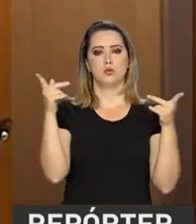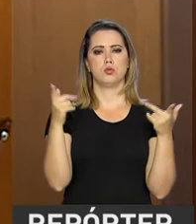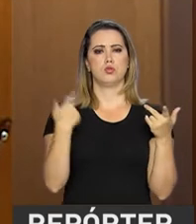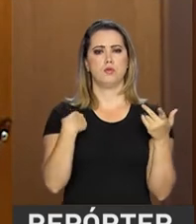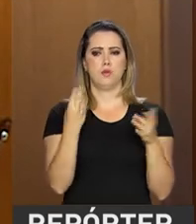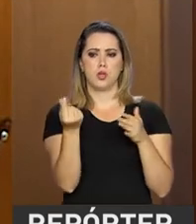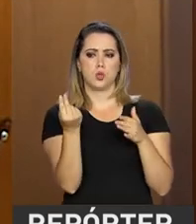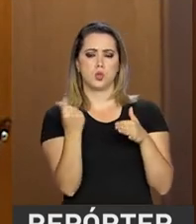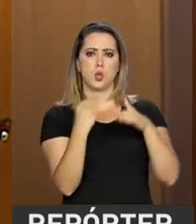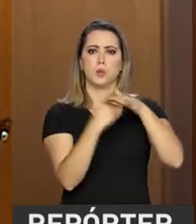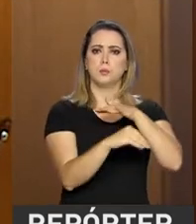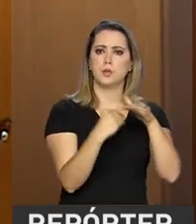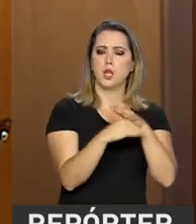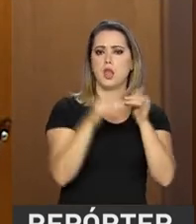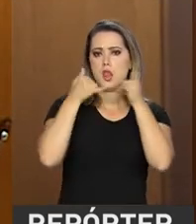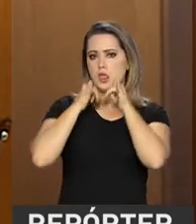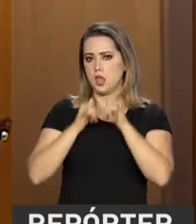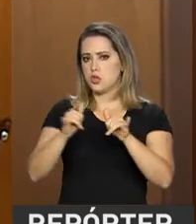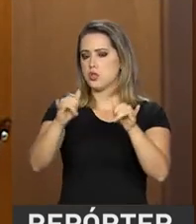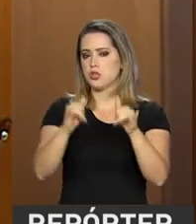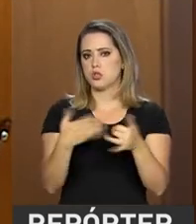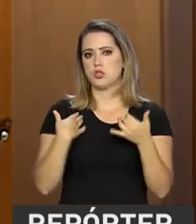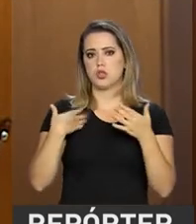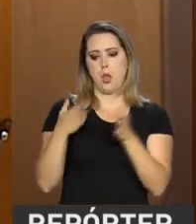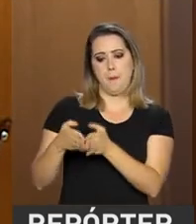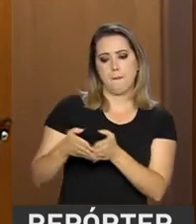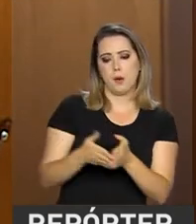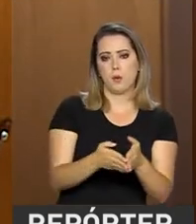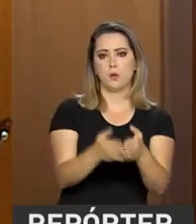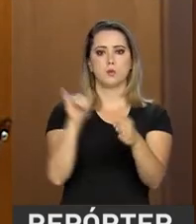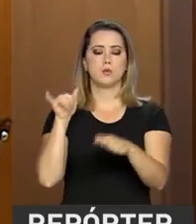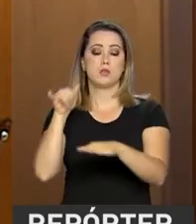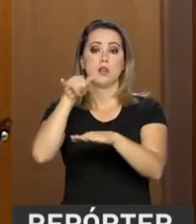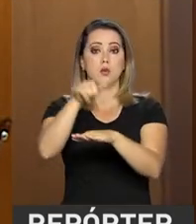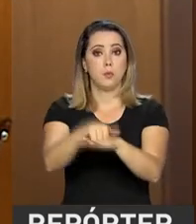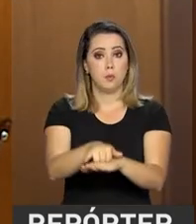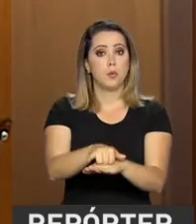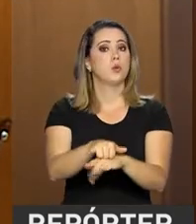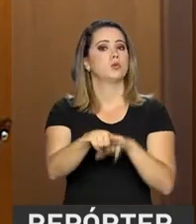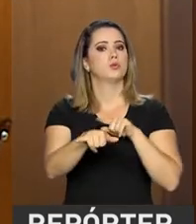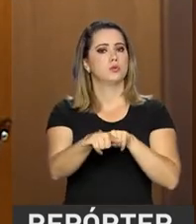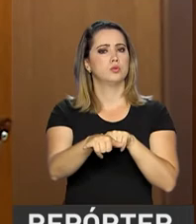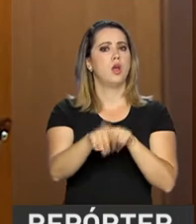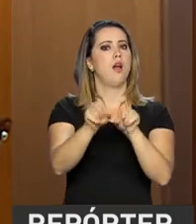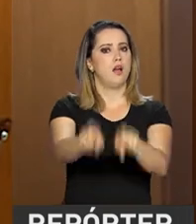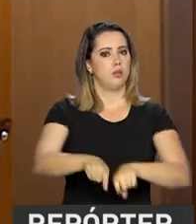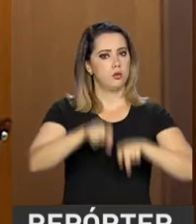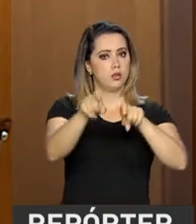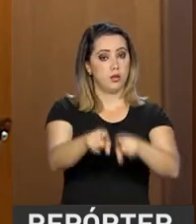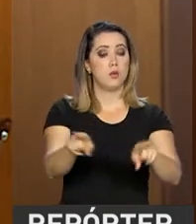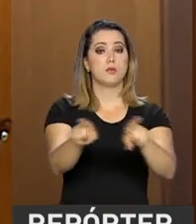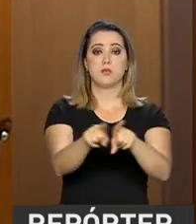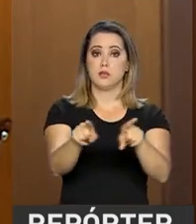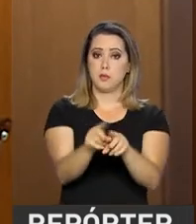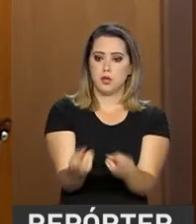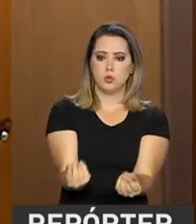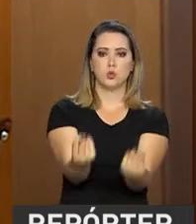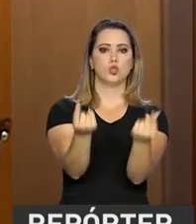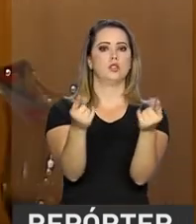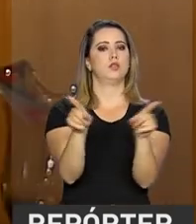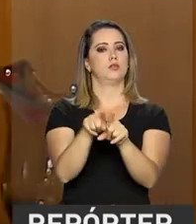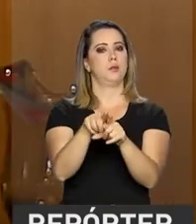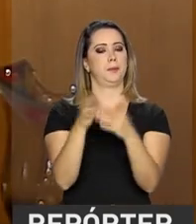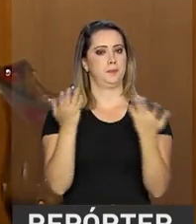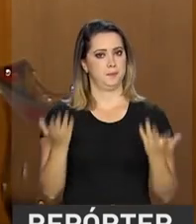investimentos nas áreas de energia portos aeroportos na área do agronegócio e nas finanças